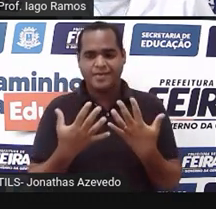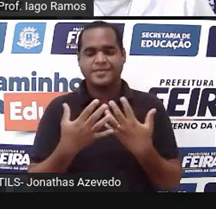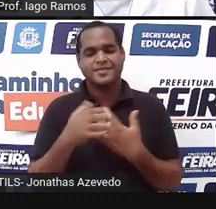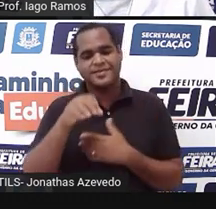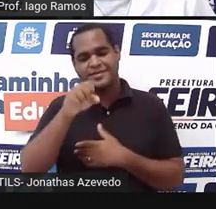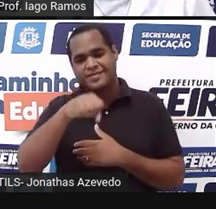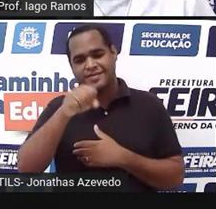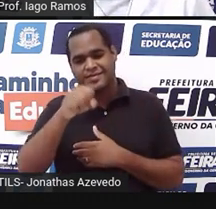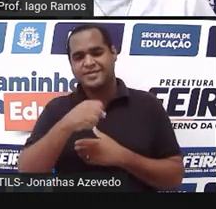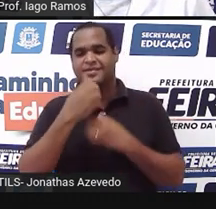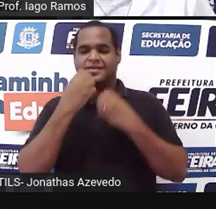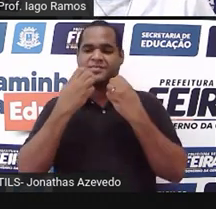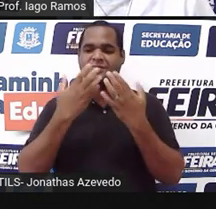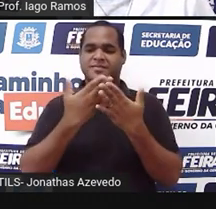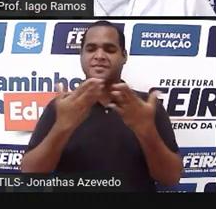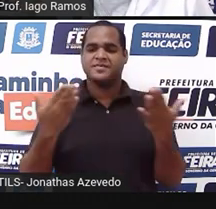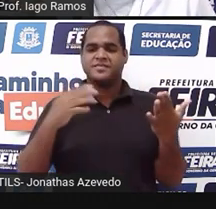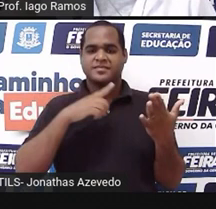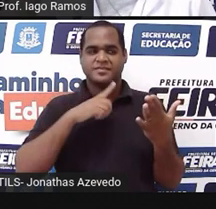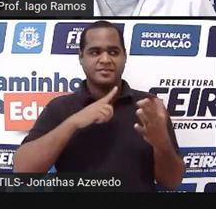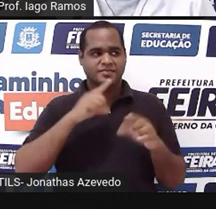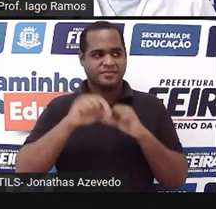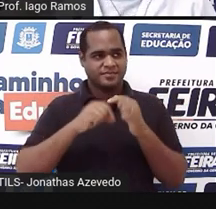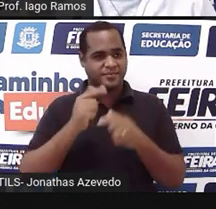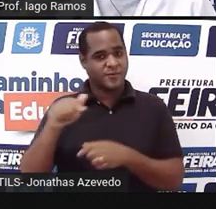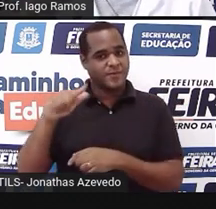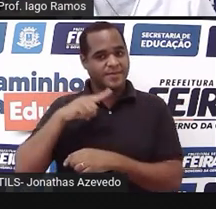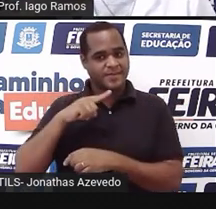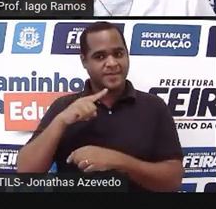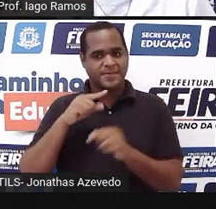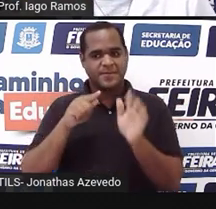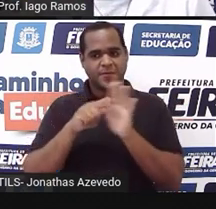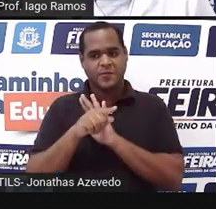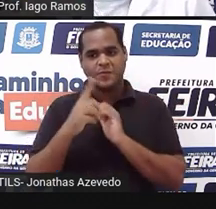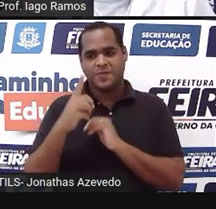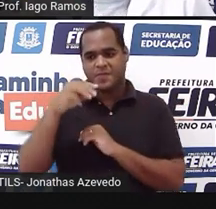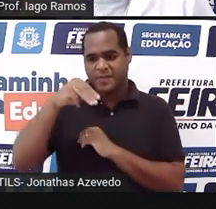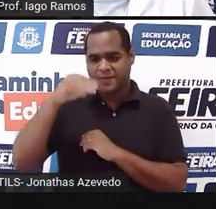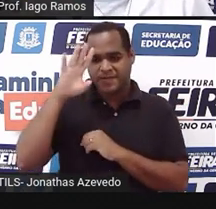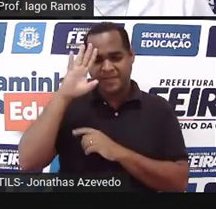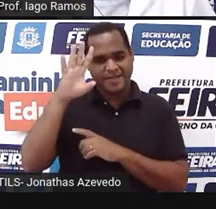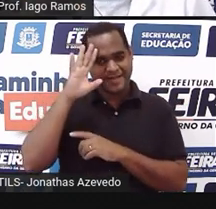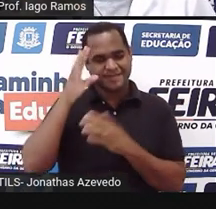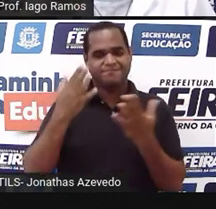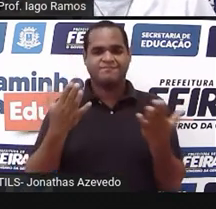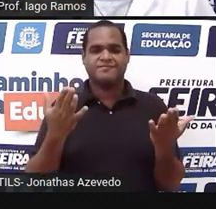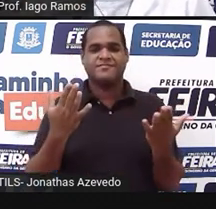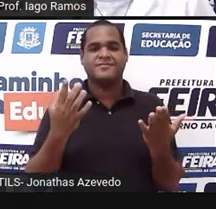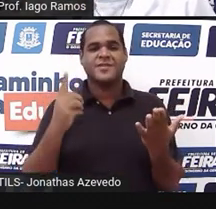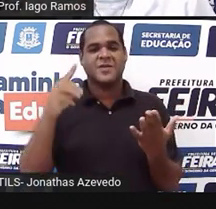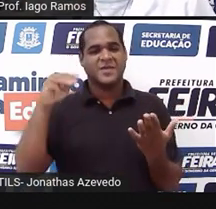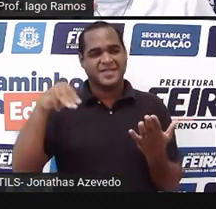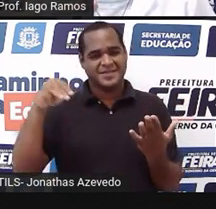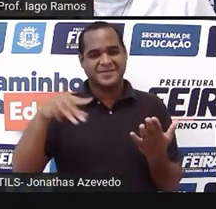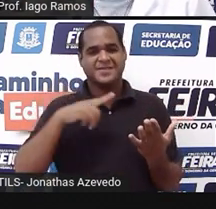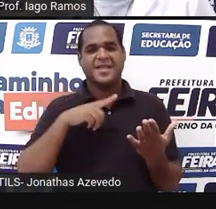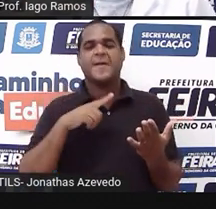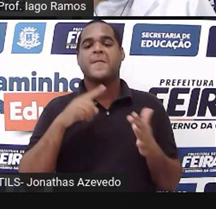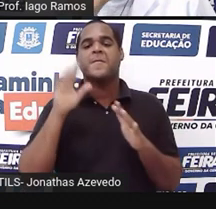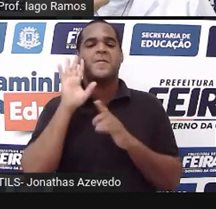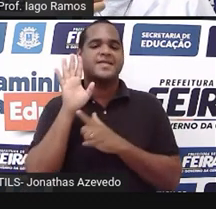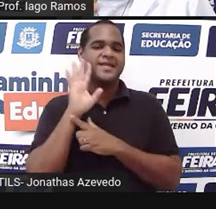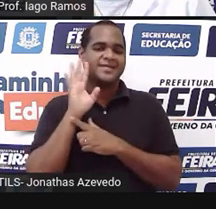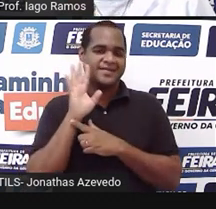bacana Olha só outra pergunta um minuto para você pensar agora essa daqui é um pouco mais é